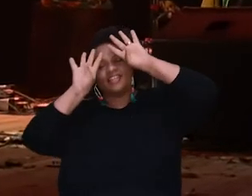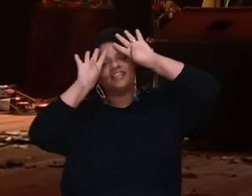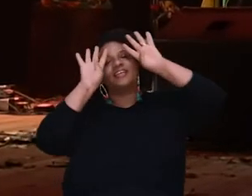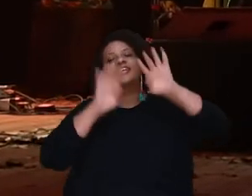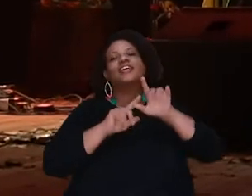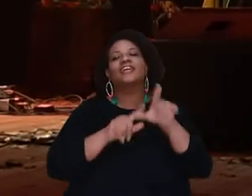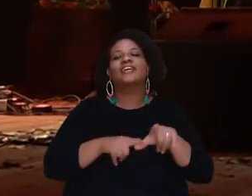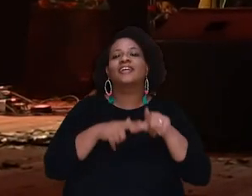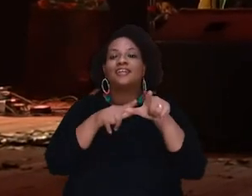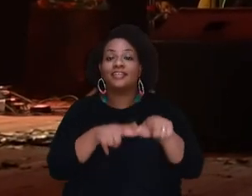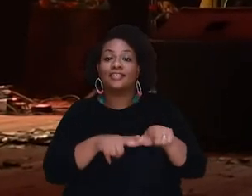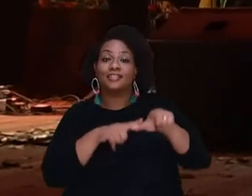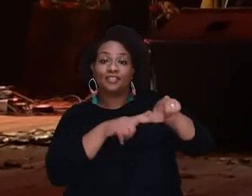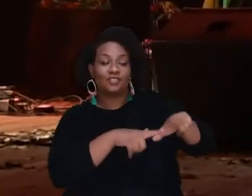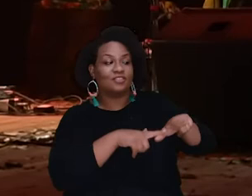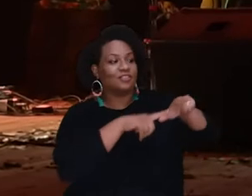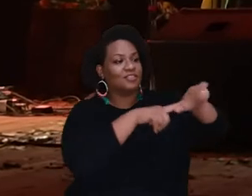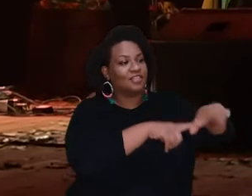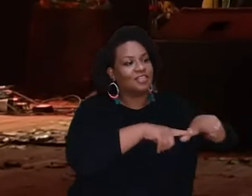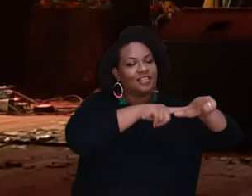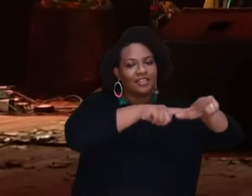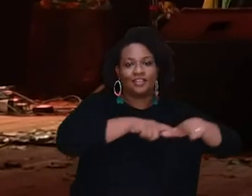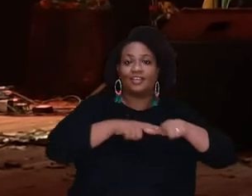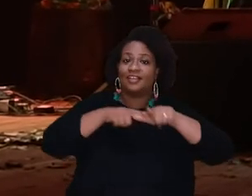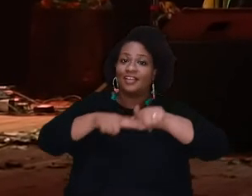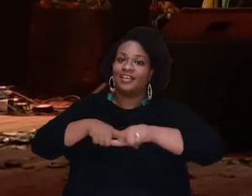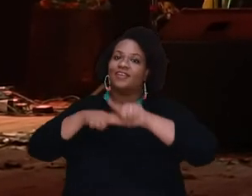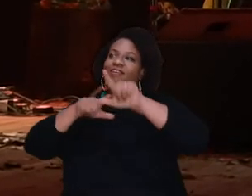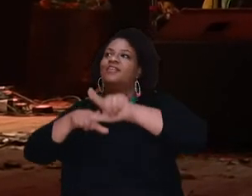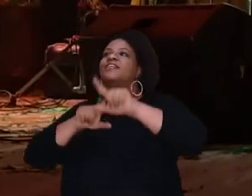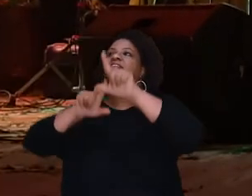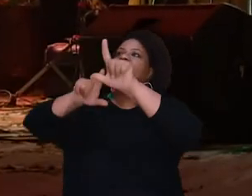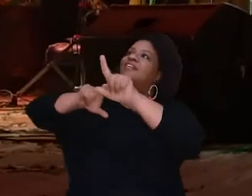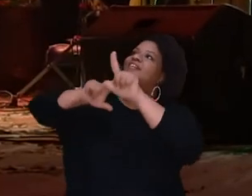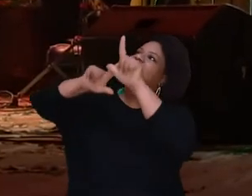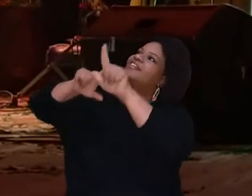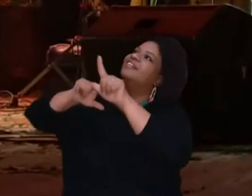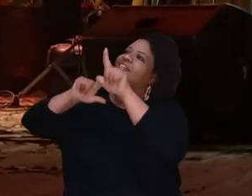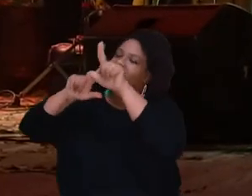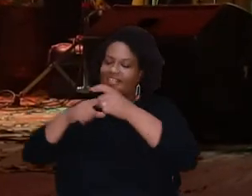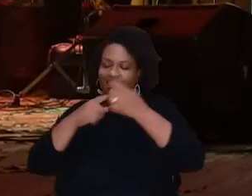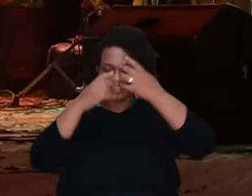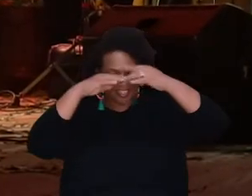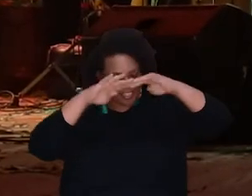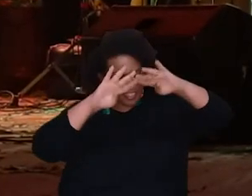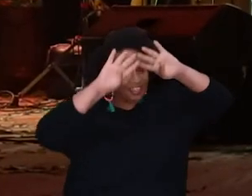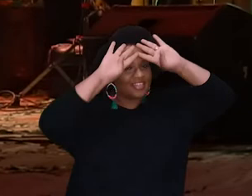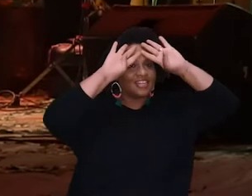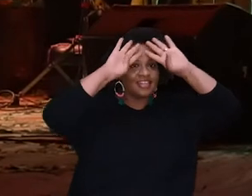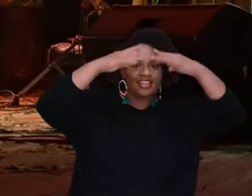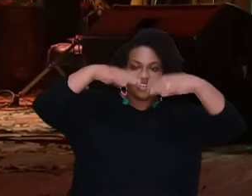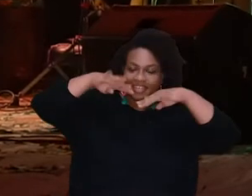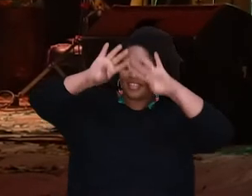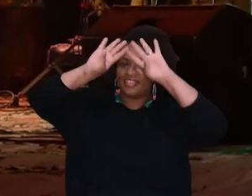Arerê, Odé Arerê, Odé, Odé Comor, Odé, Odé Arerê, Odé Comor, Odé,